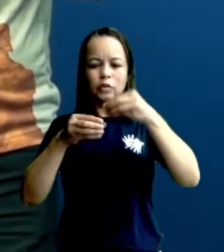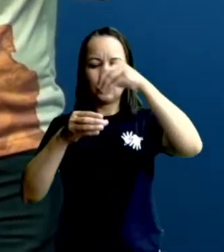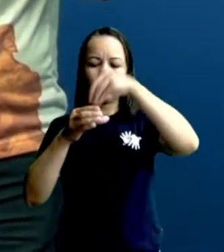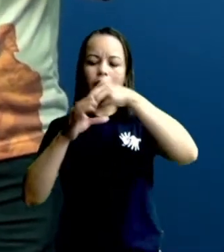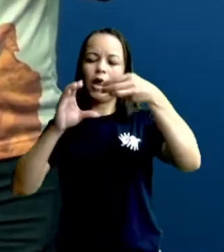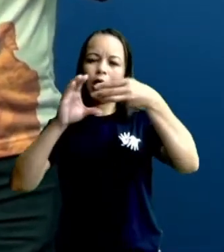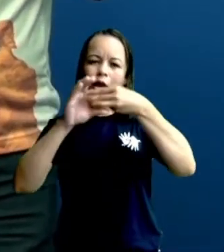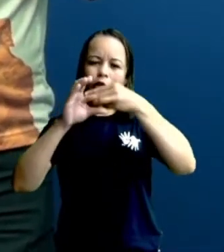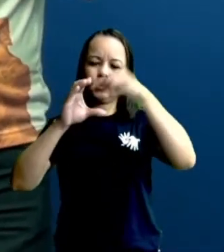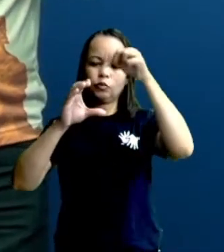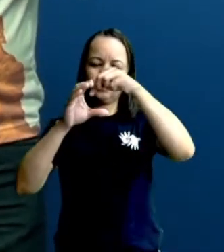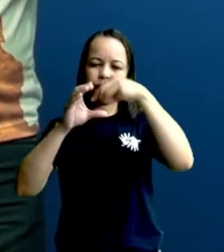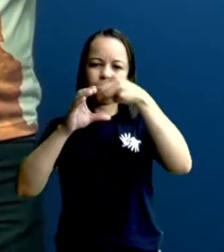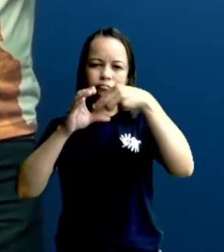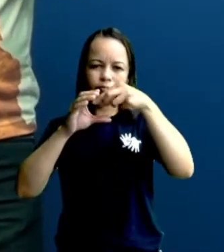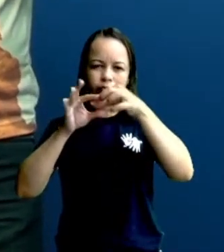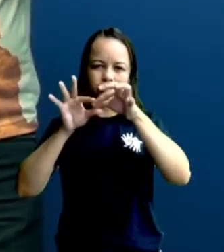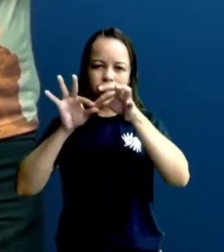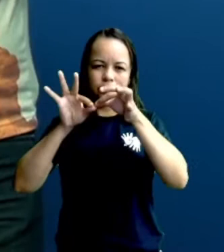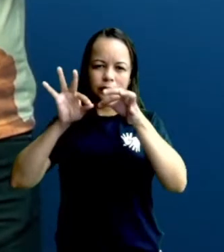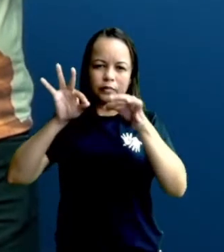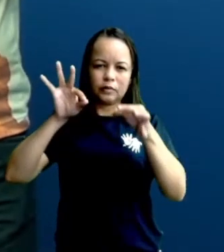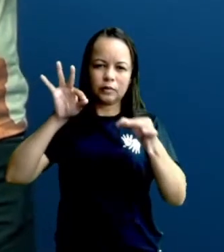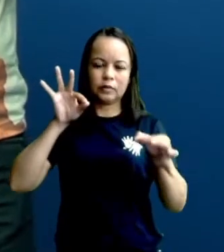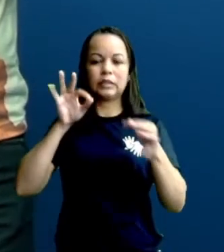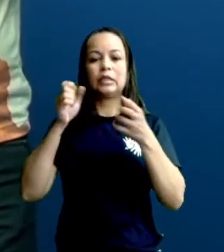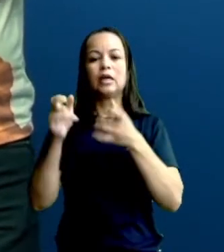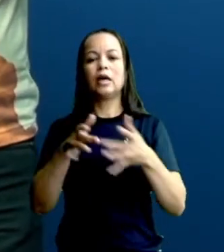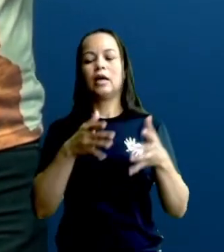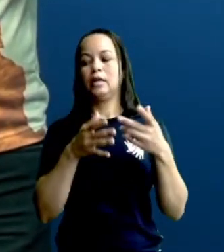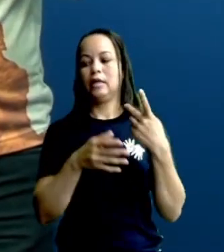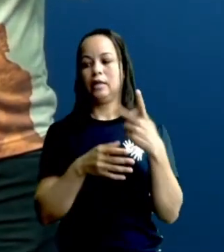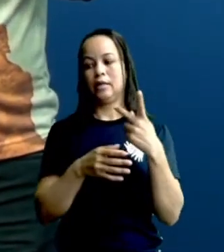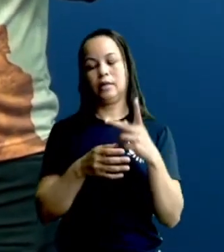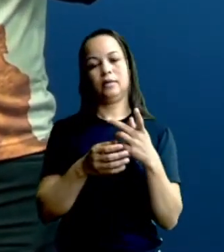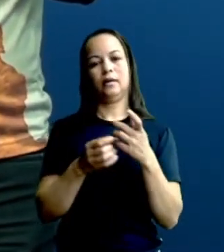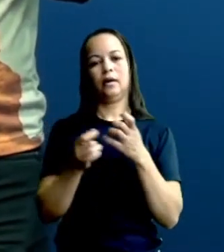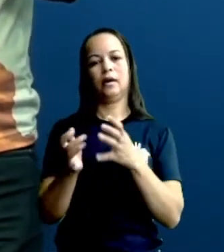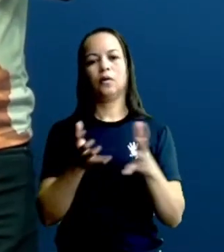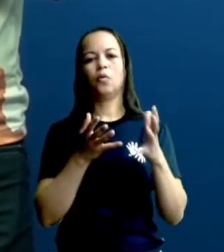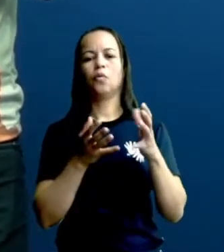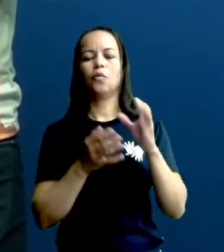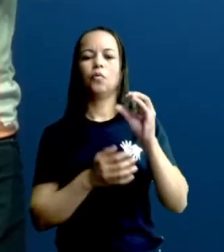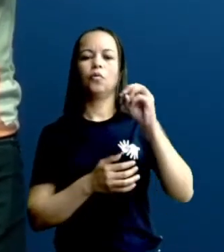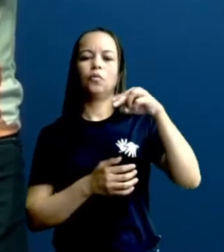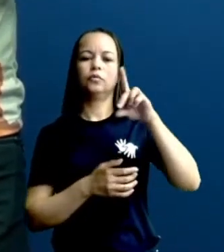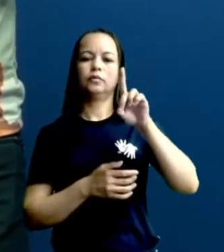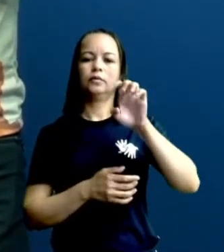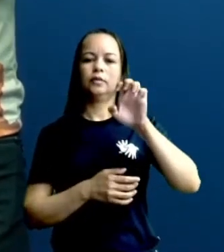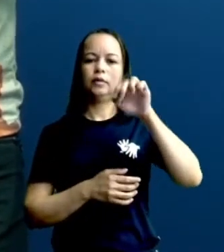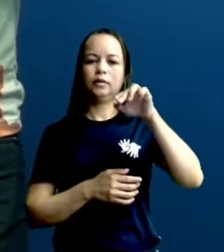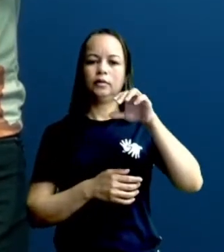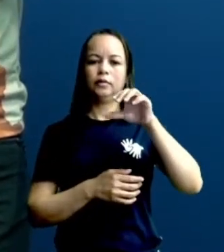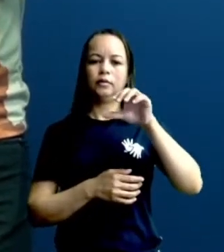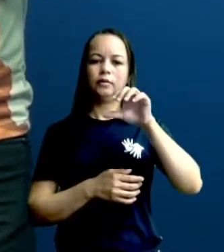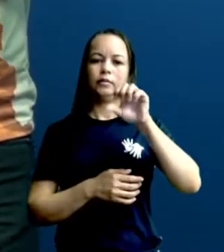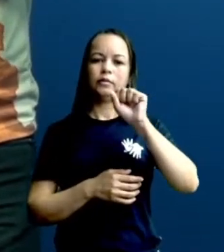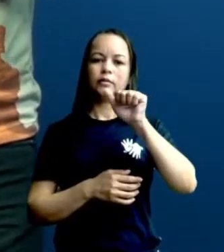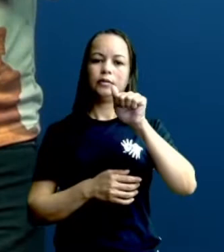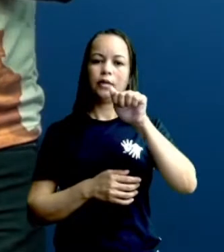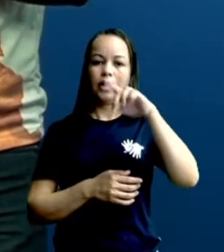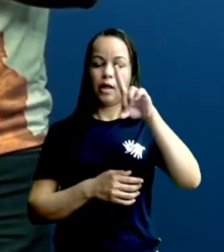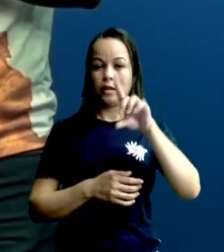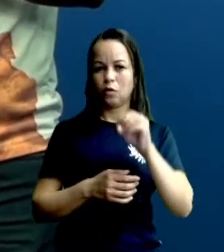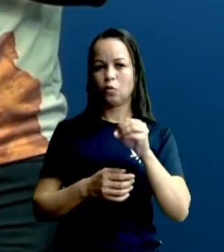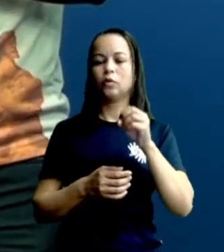núcleo, ele chega em uma fase da vida da célula em que ele é condensado em novelos de linha